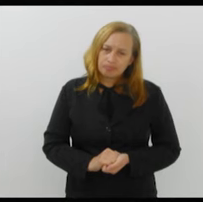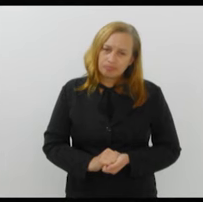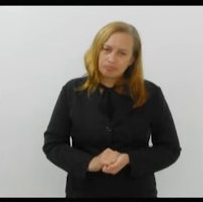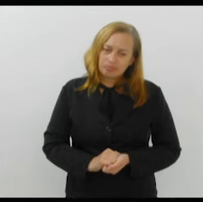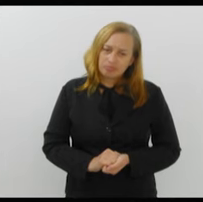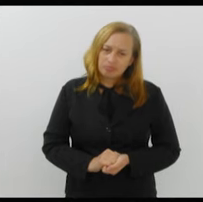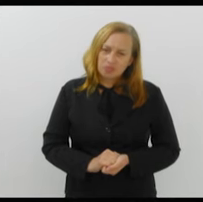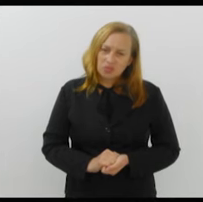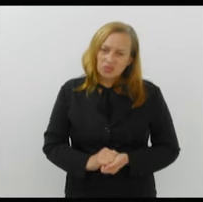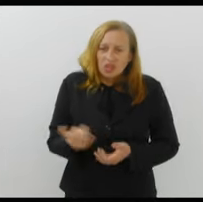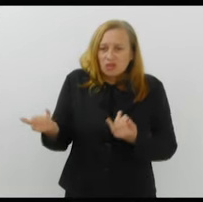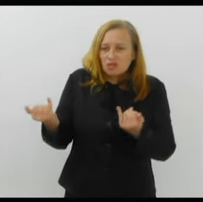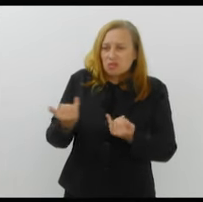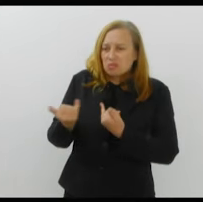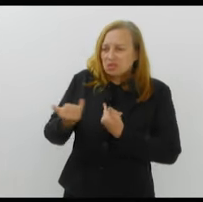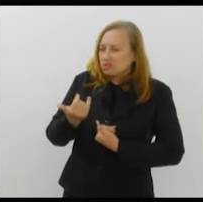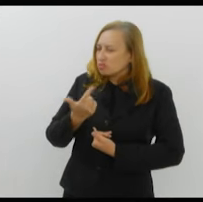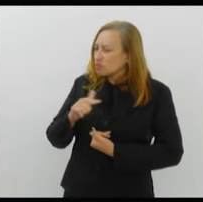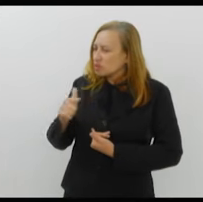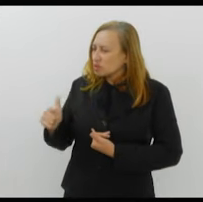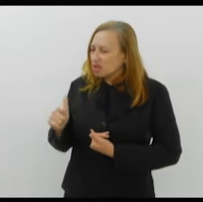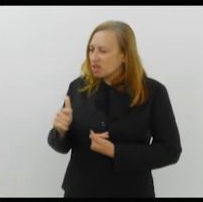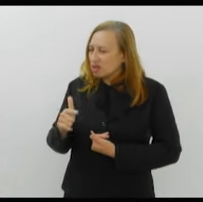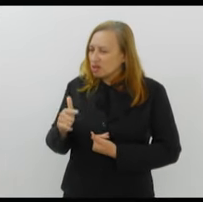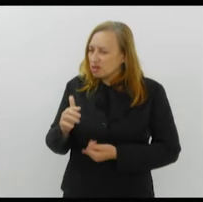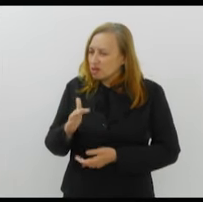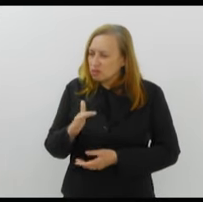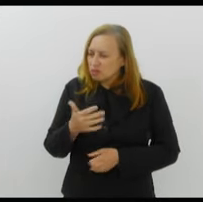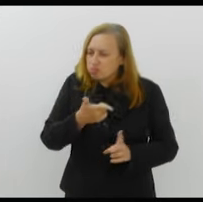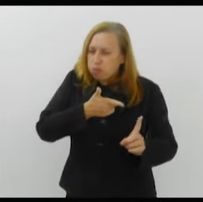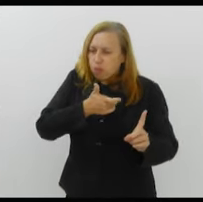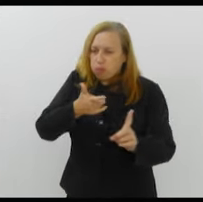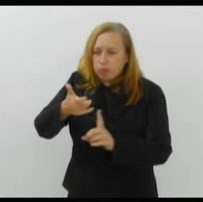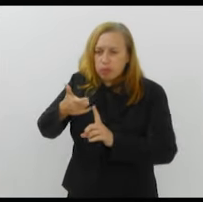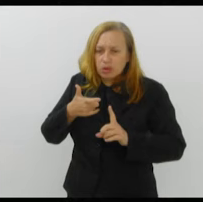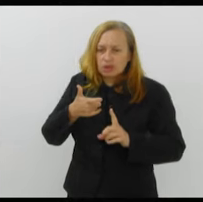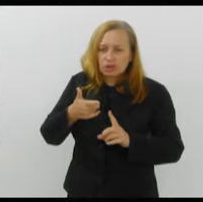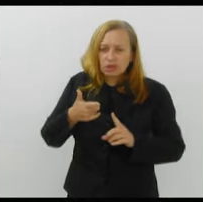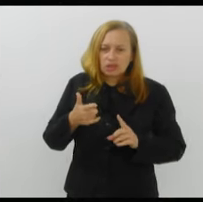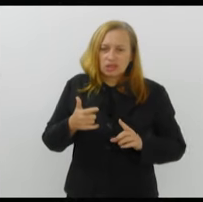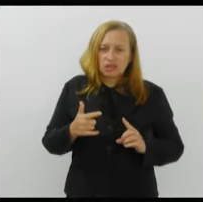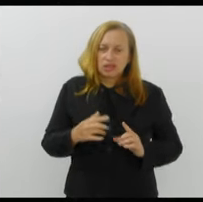não tem mais nenhuma notícia, que foi alvejado e estava na mesa de cirurgia.